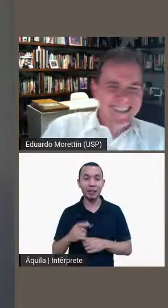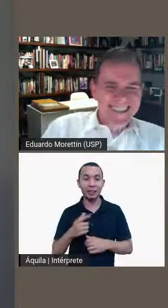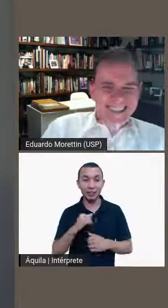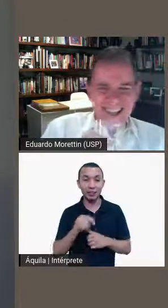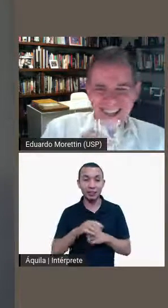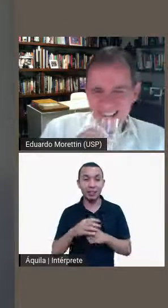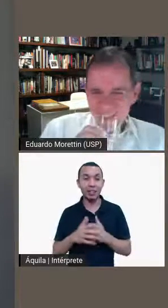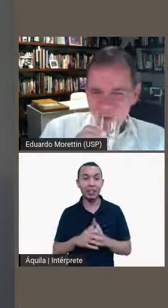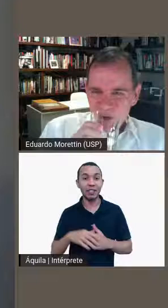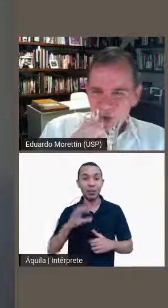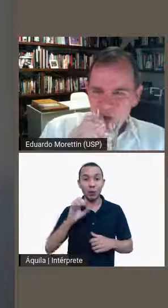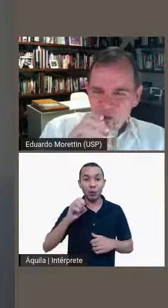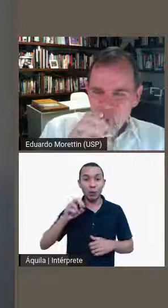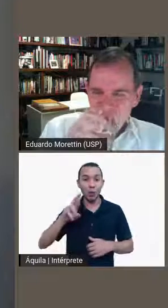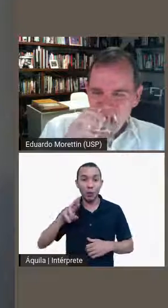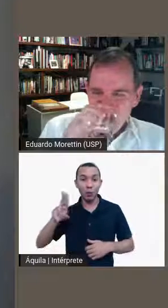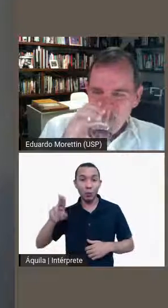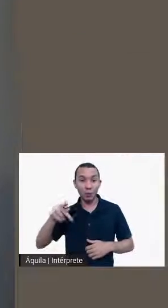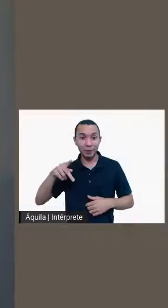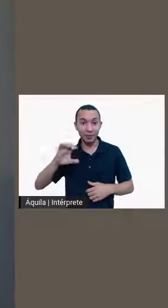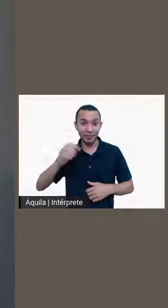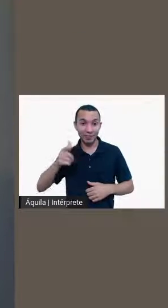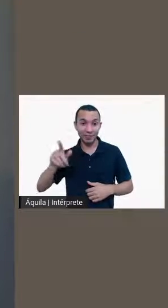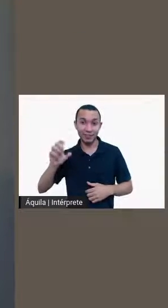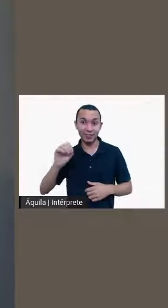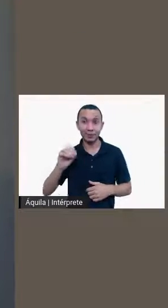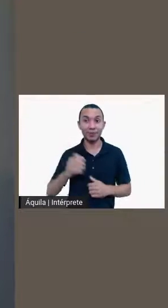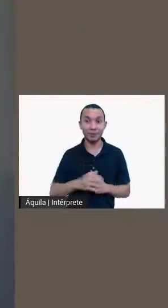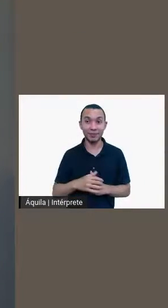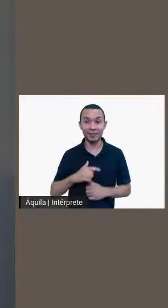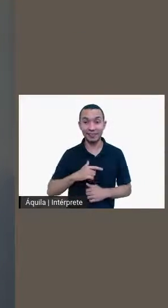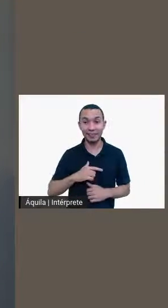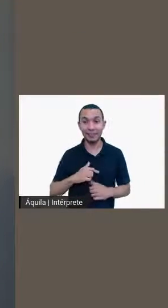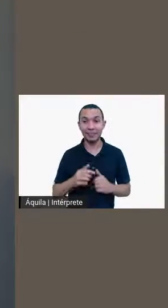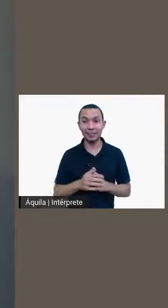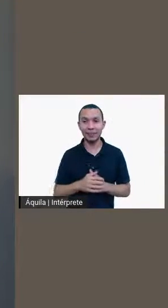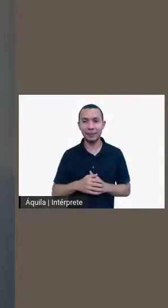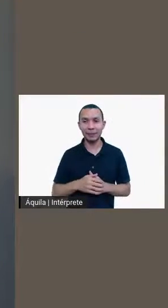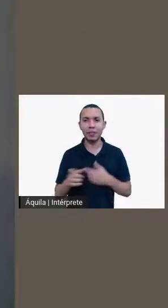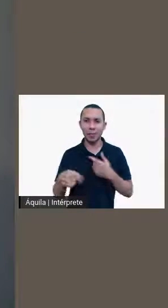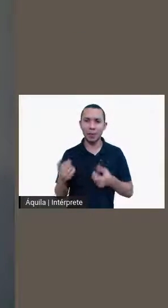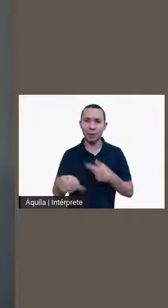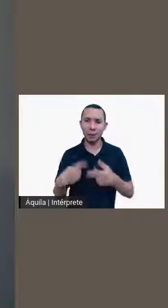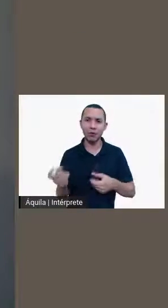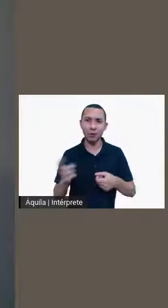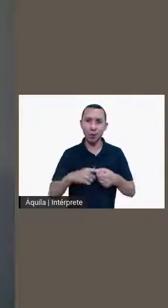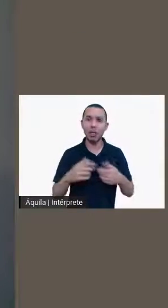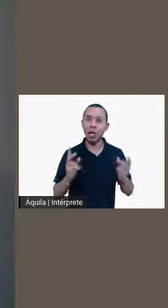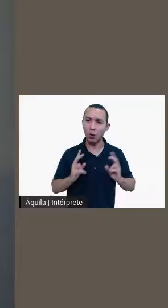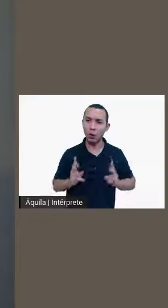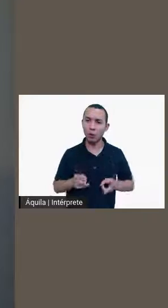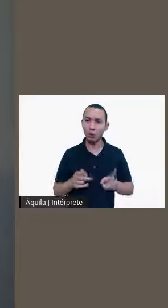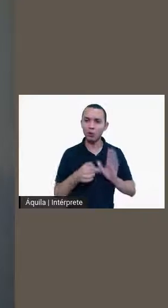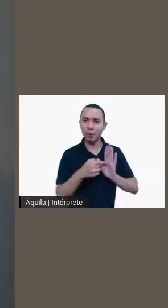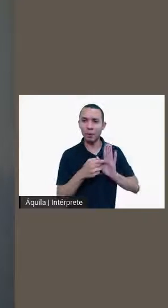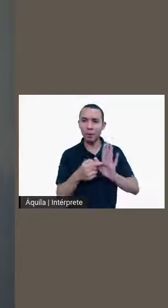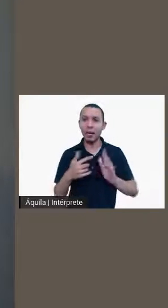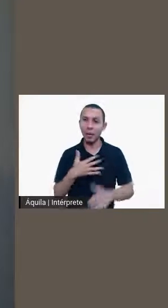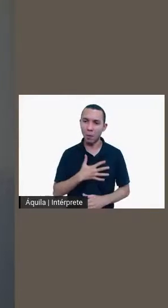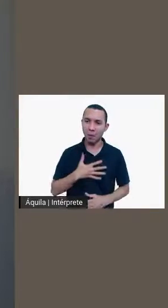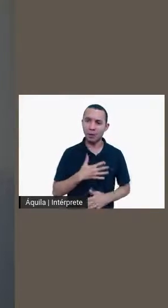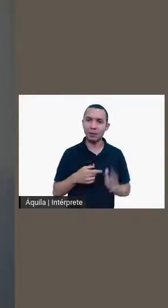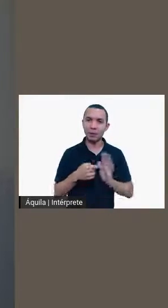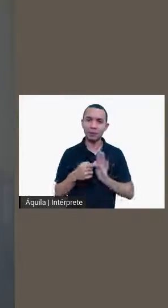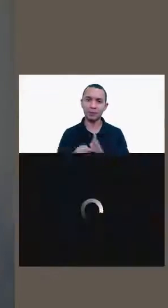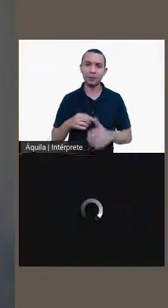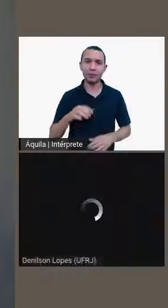A gente volta para isso depois. Eu vou continuar aqui apresentando. Tenho o prazer de apresentar o Denilson